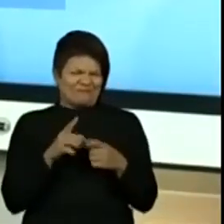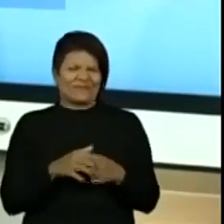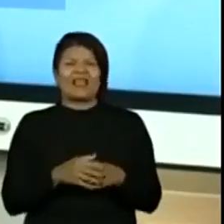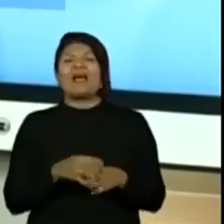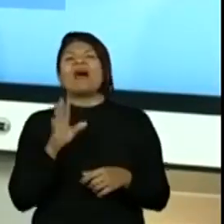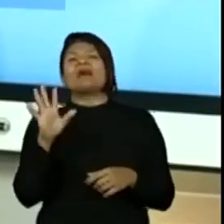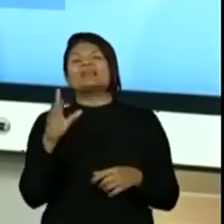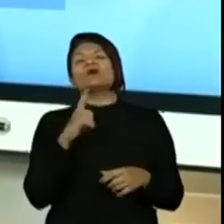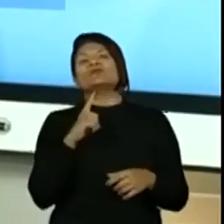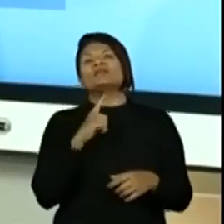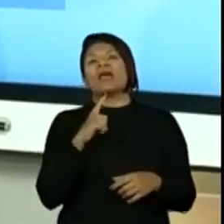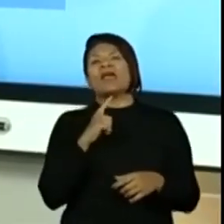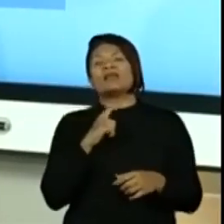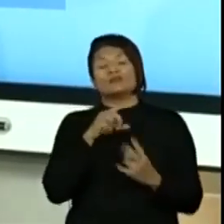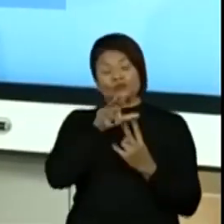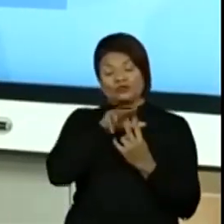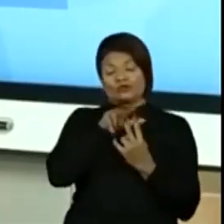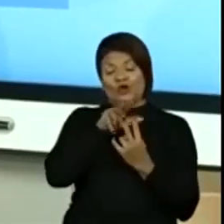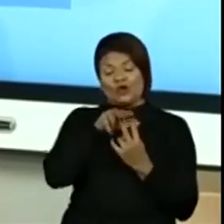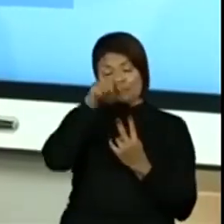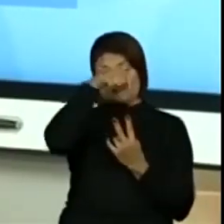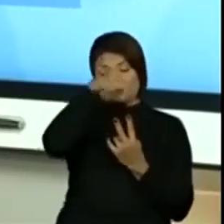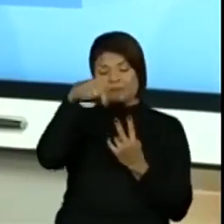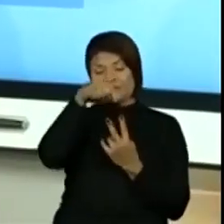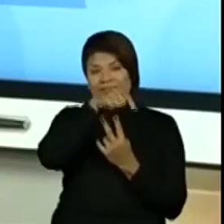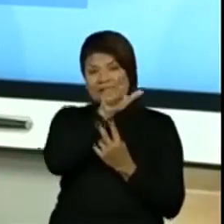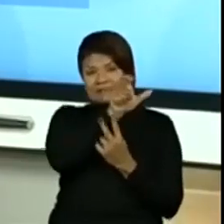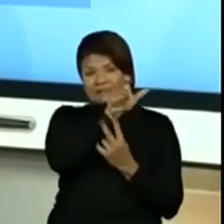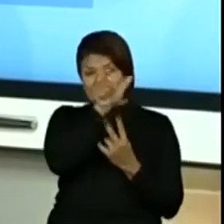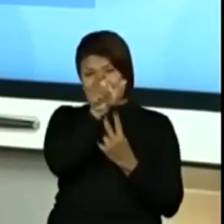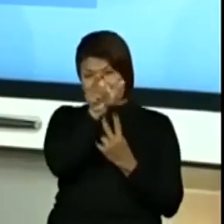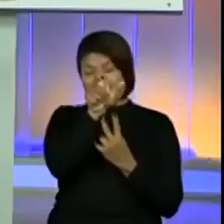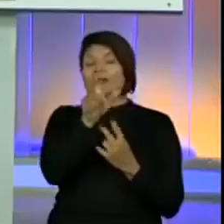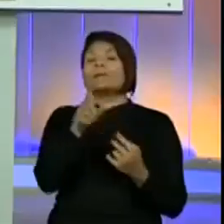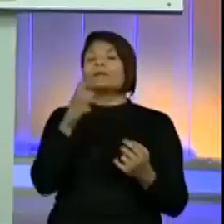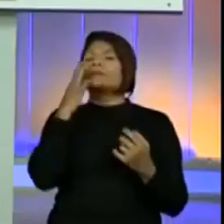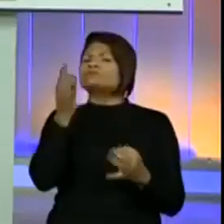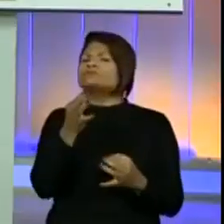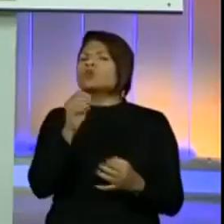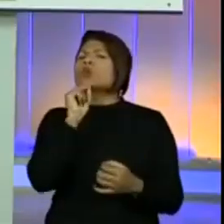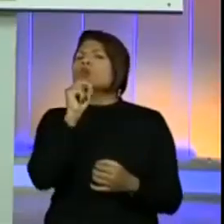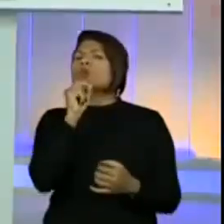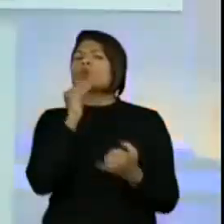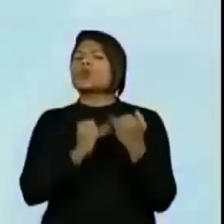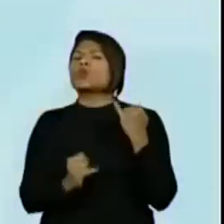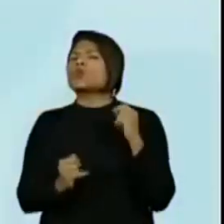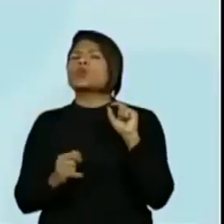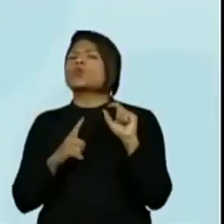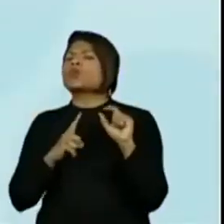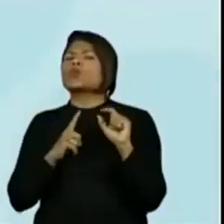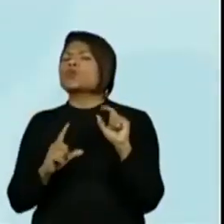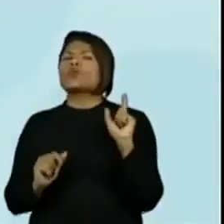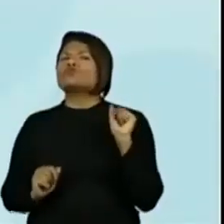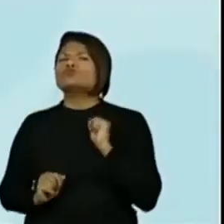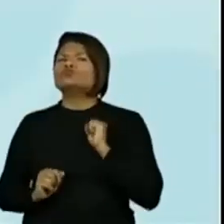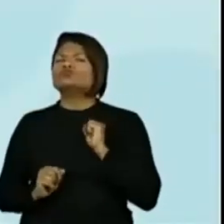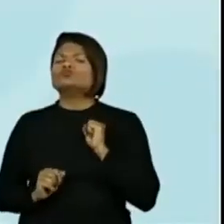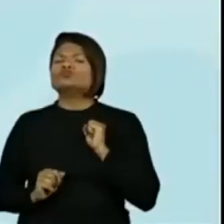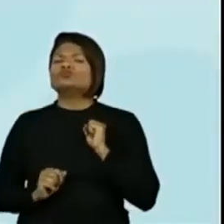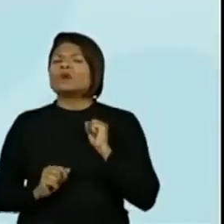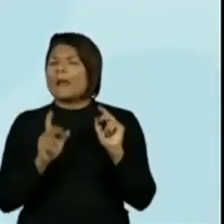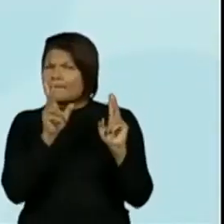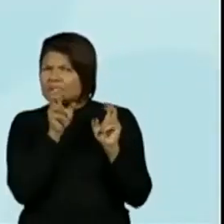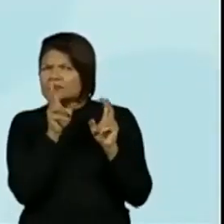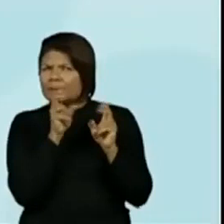nós observarmos. Quem consegue perceber o que é que eles têm em comum? Repararam que